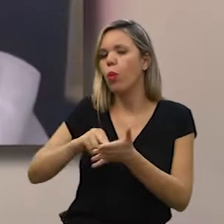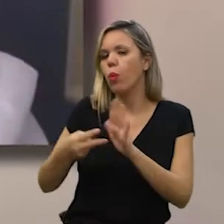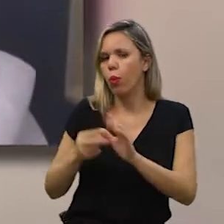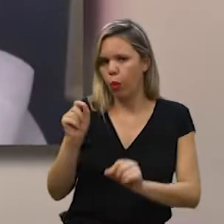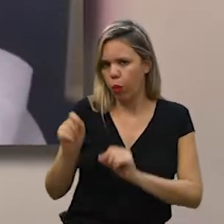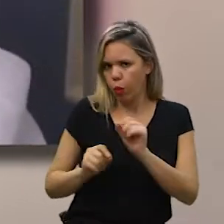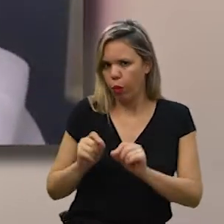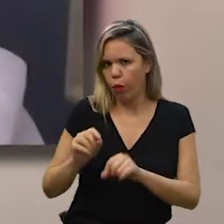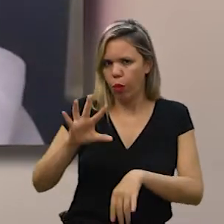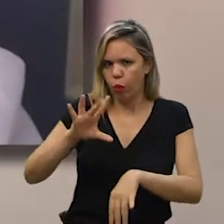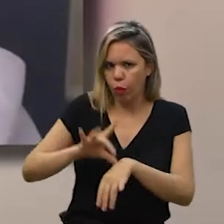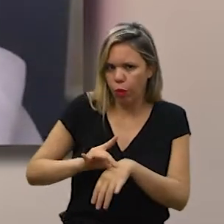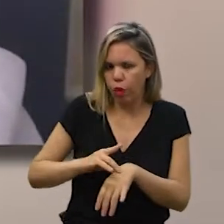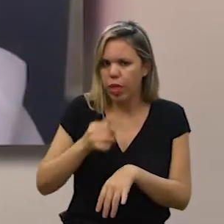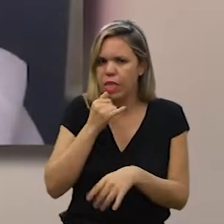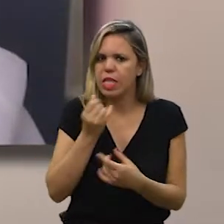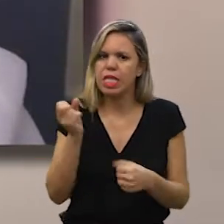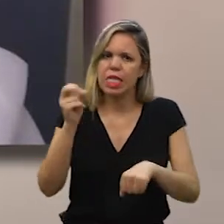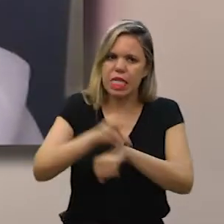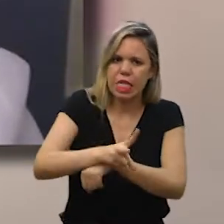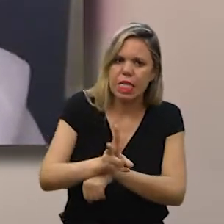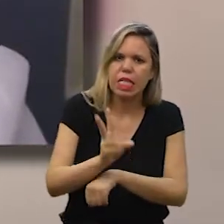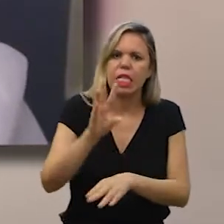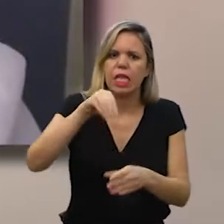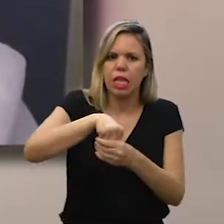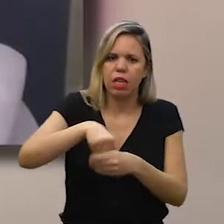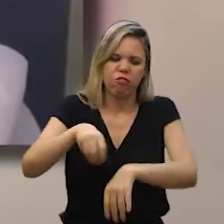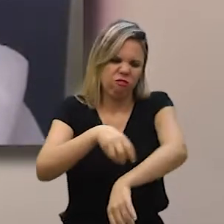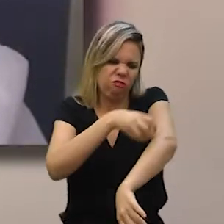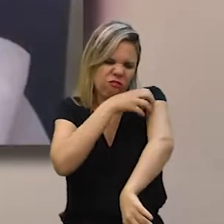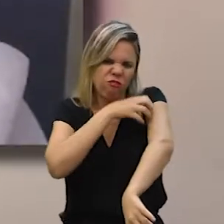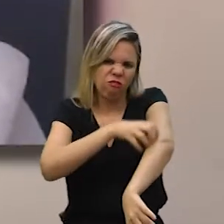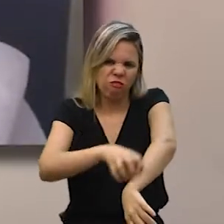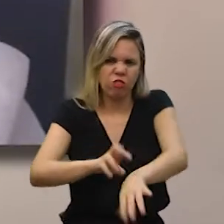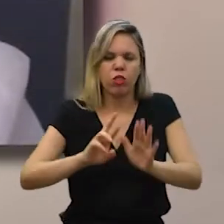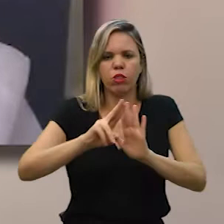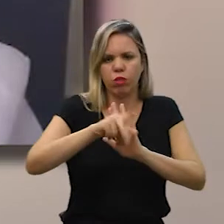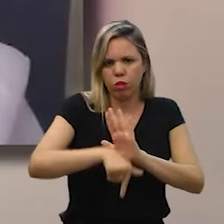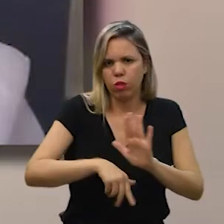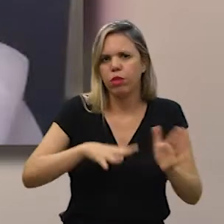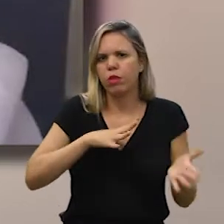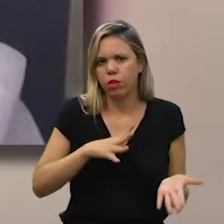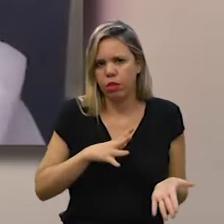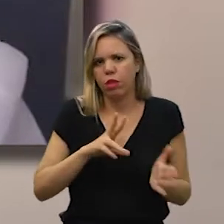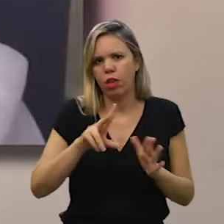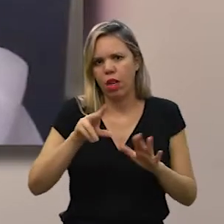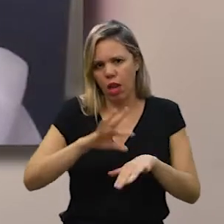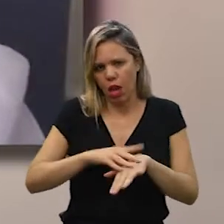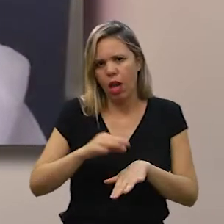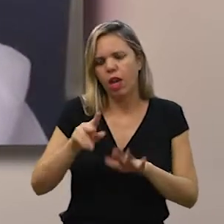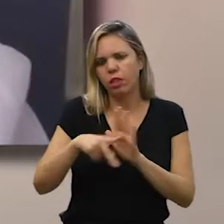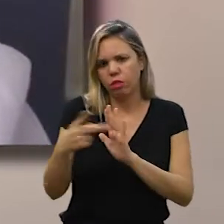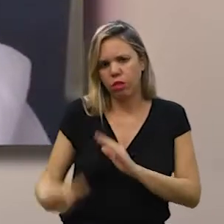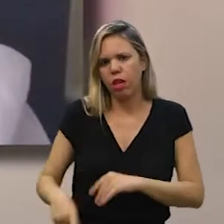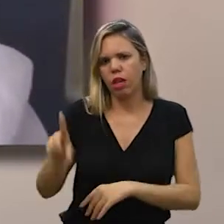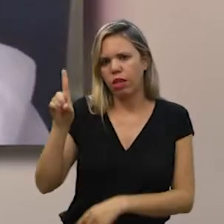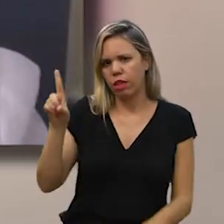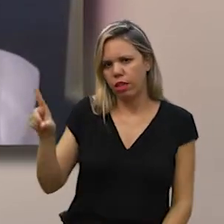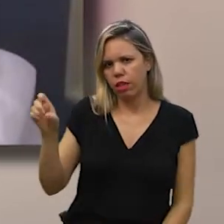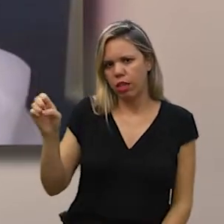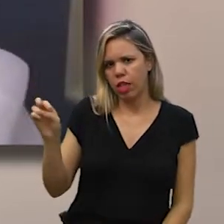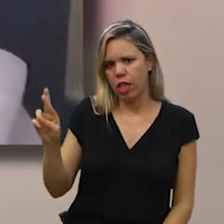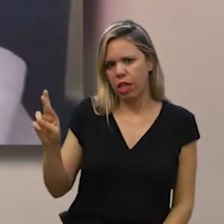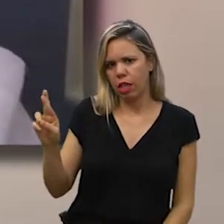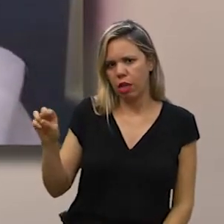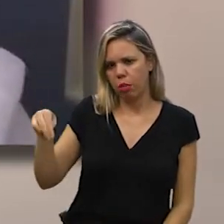a dermatite é uma doença inflamatória da pele e existem vários tipos de dermatite. Tem as dermatites